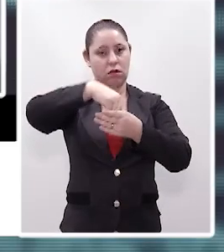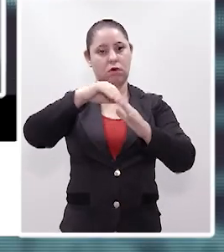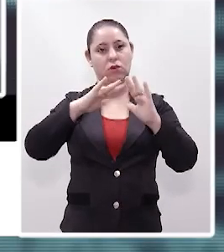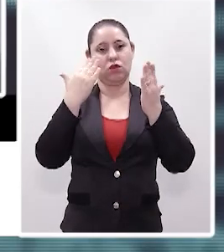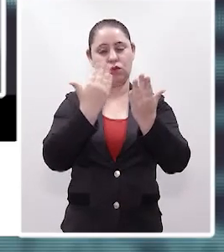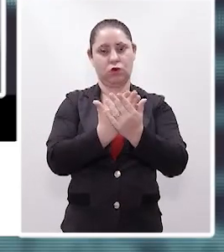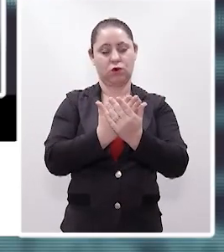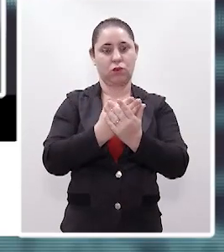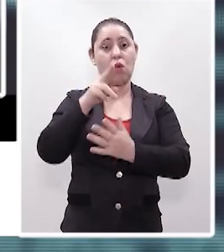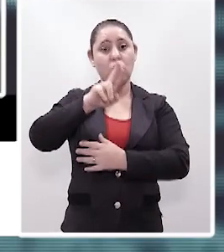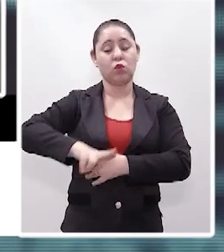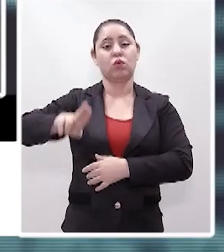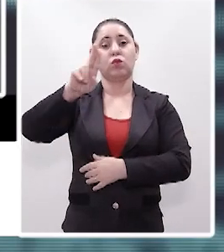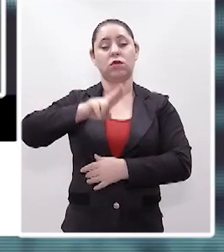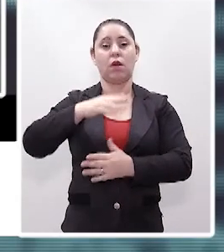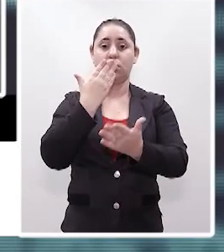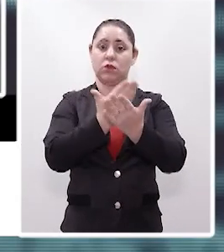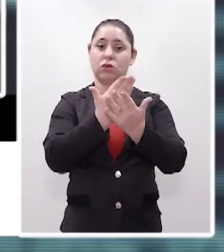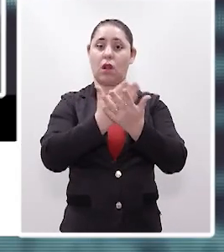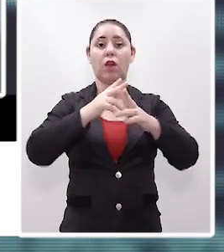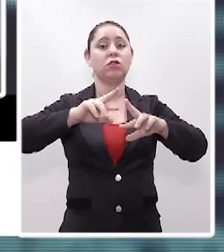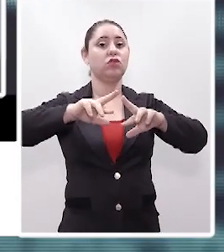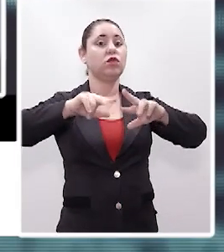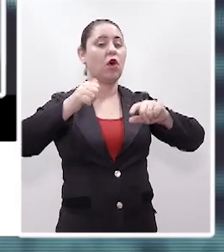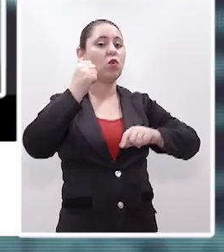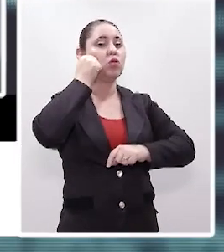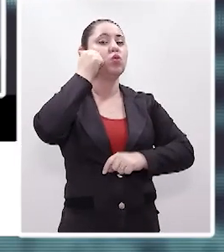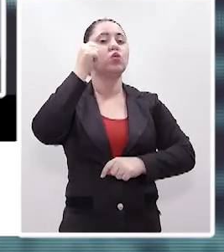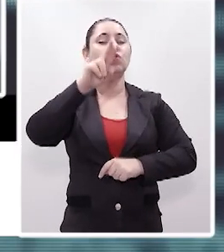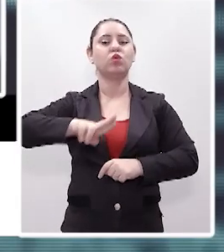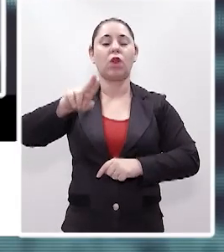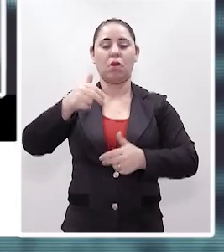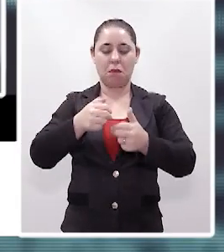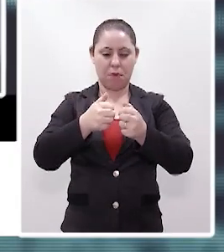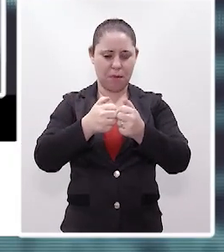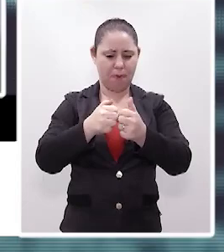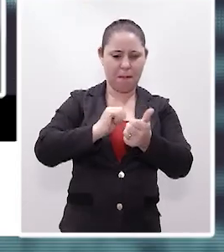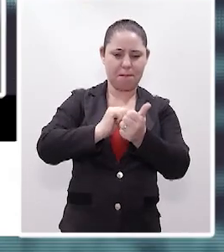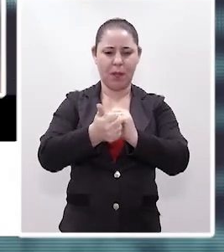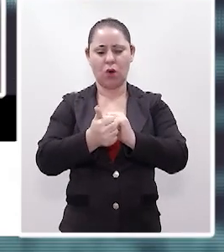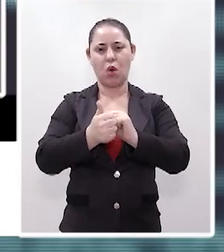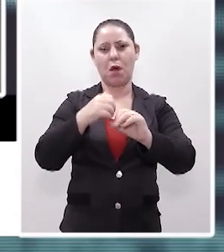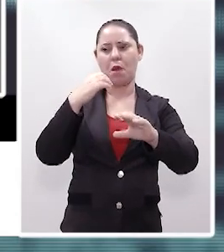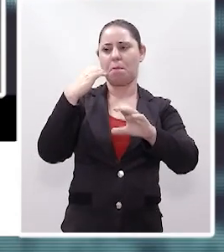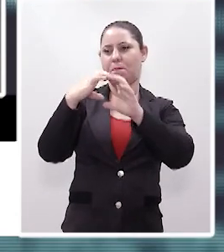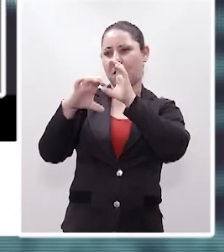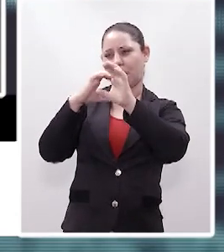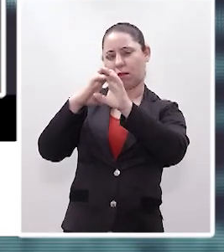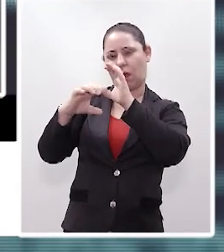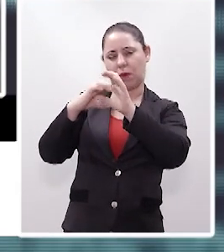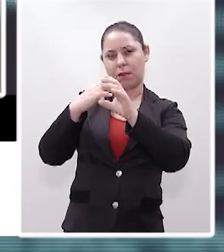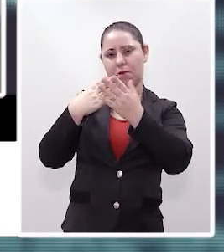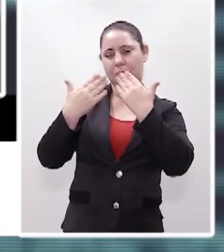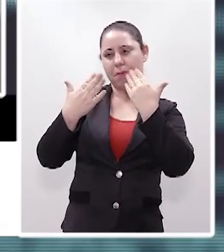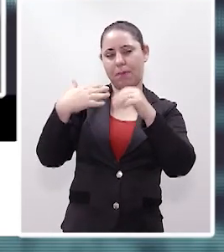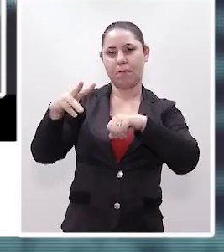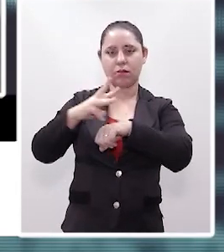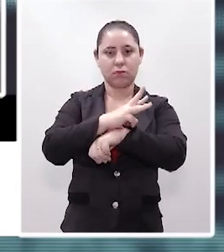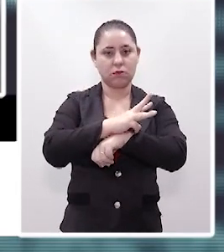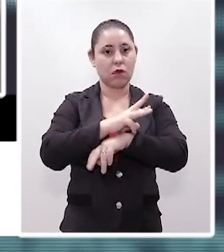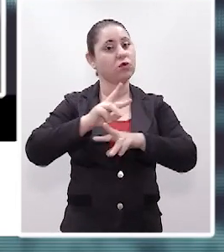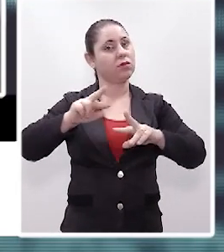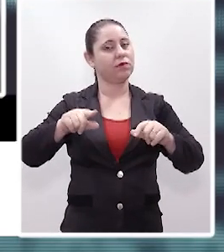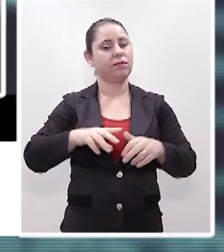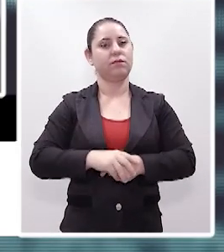na escola. Usar o celular para estudar é diferente de usar o celular para jogar, para conversar com um amiguinho, num bate-papo,